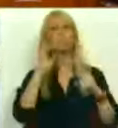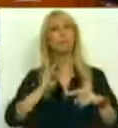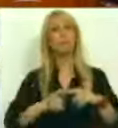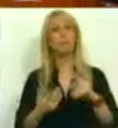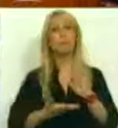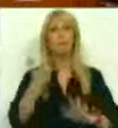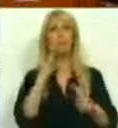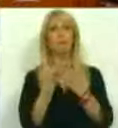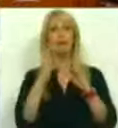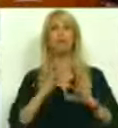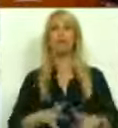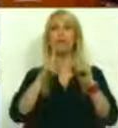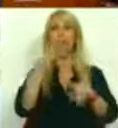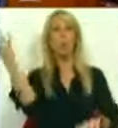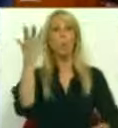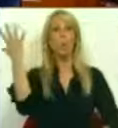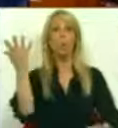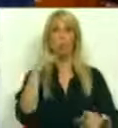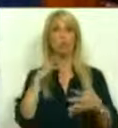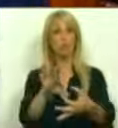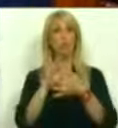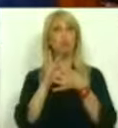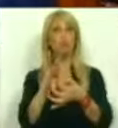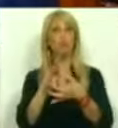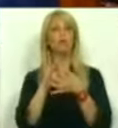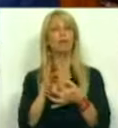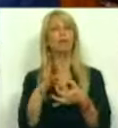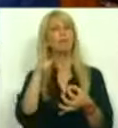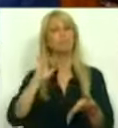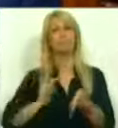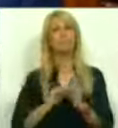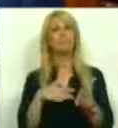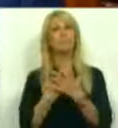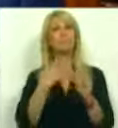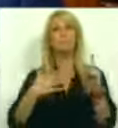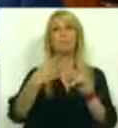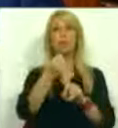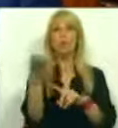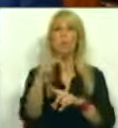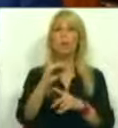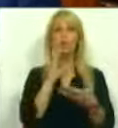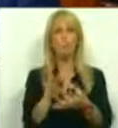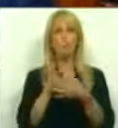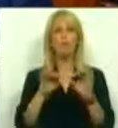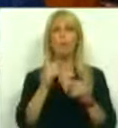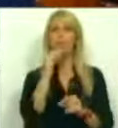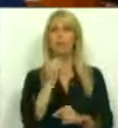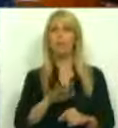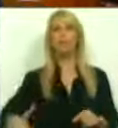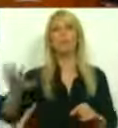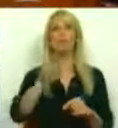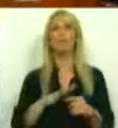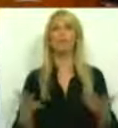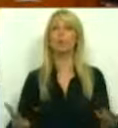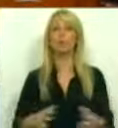promoverem o desenvolvimento de uma cultura de solidariedade, são cruciais para alcançarmos mais coesão territorial.